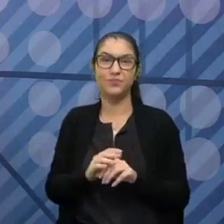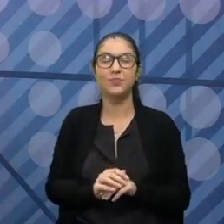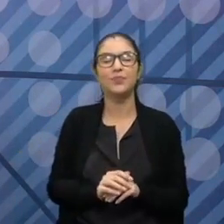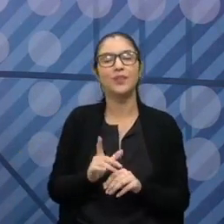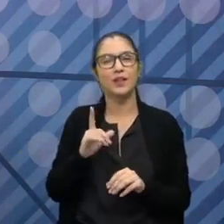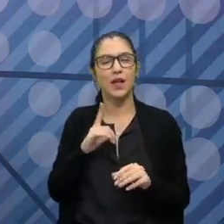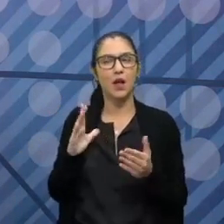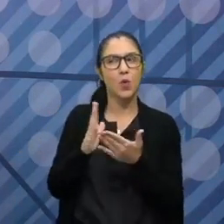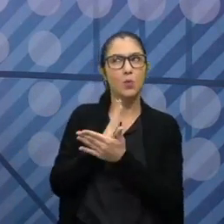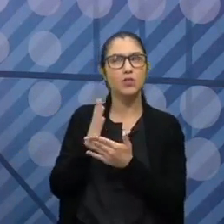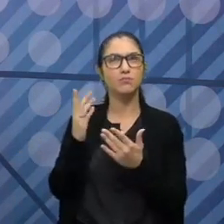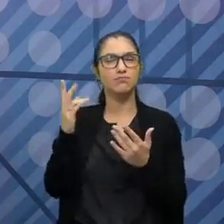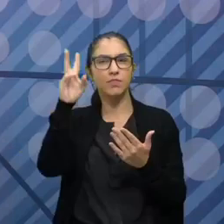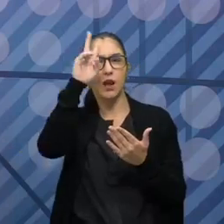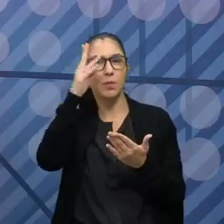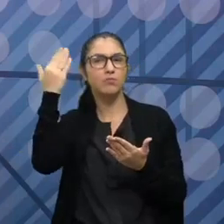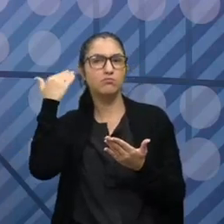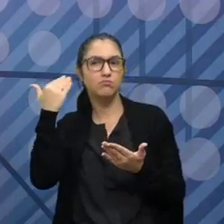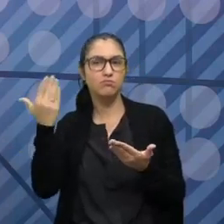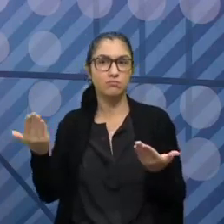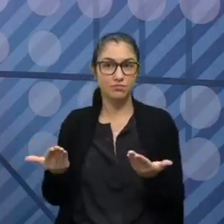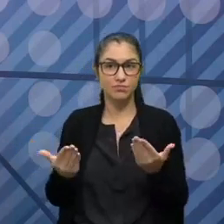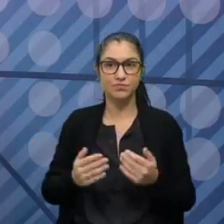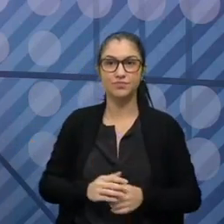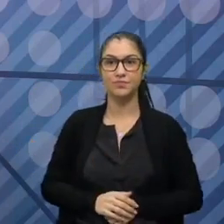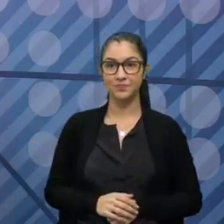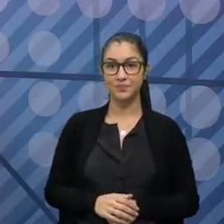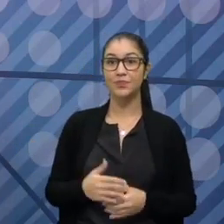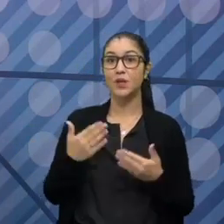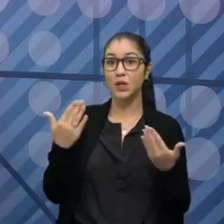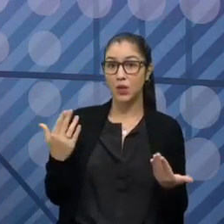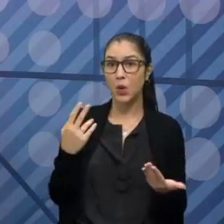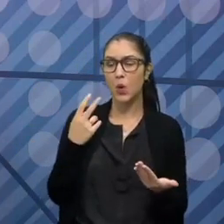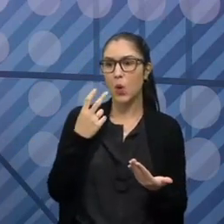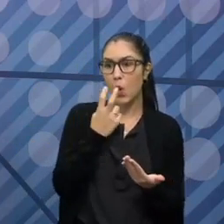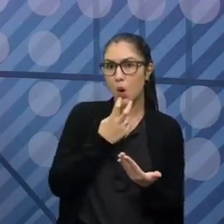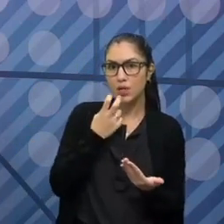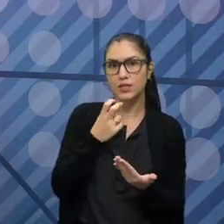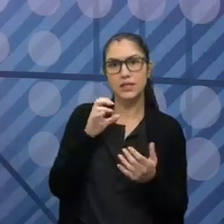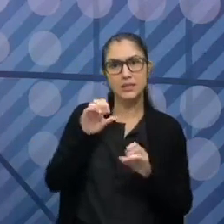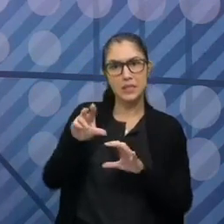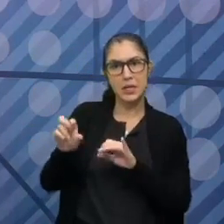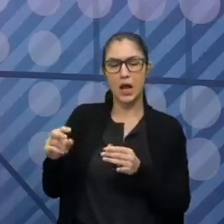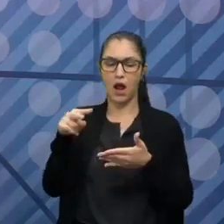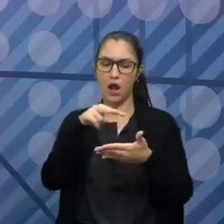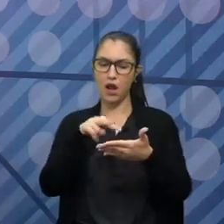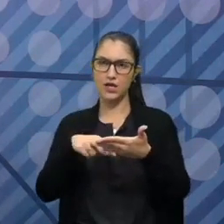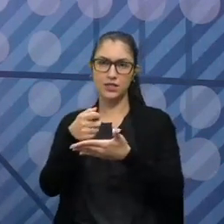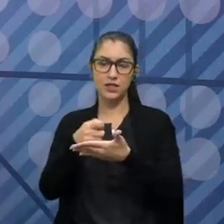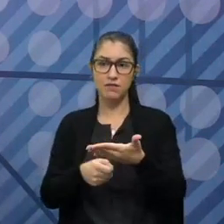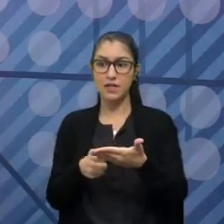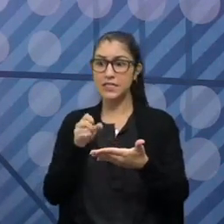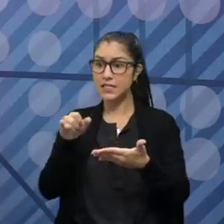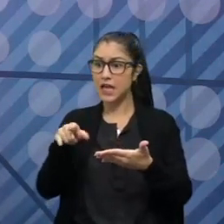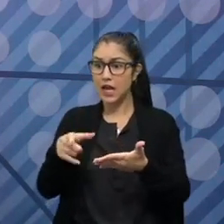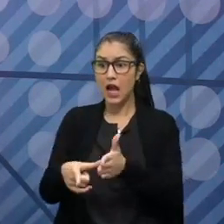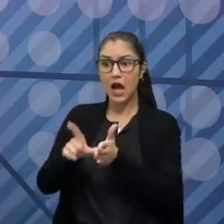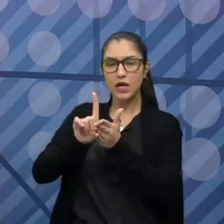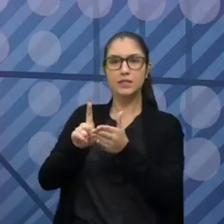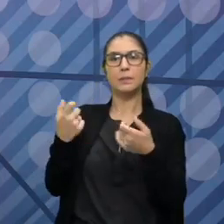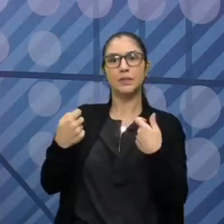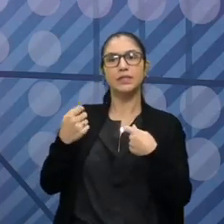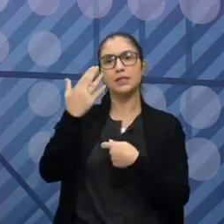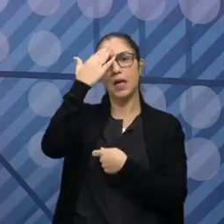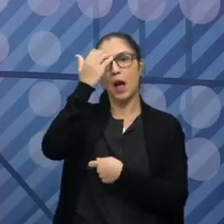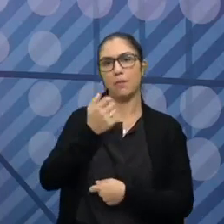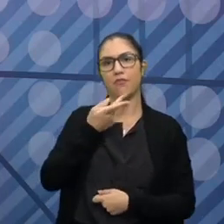fazer algumas relações. Então, o oralismo não ensinava o surdo a ler e escrever se ele não aprendesse antes a